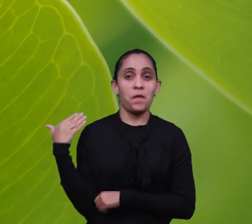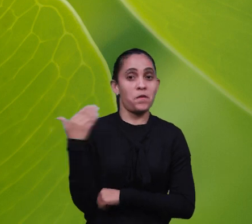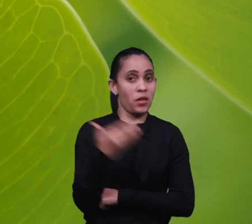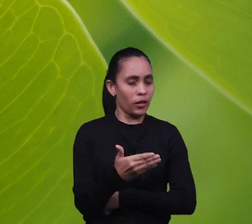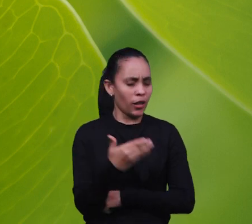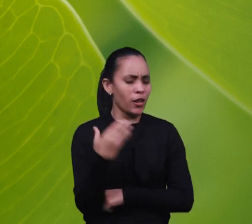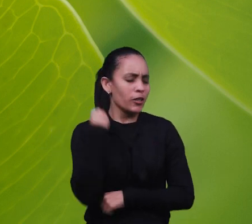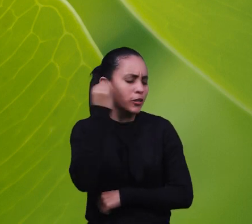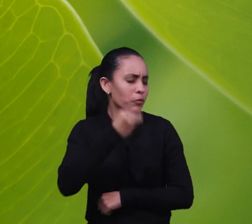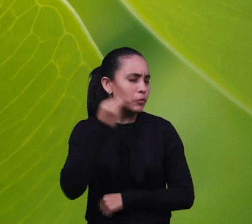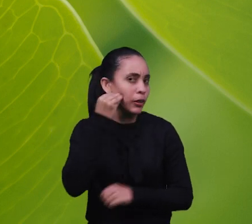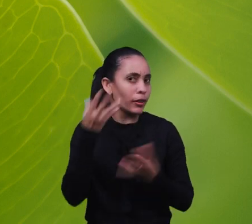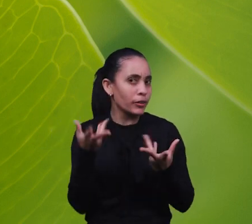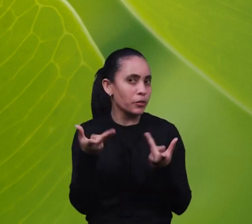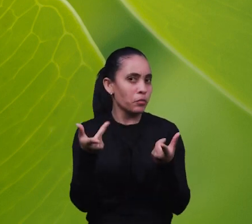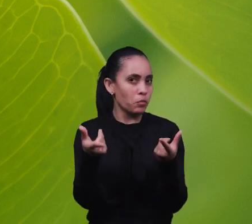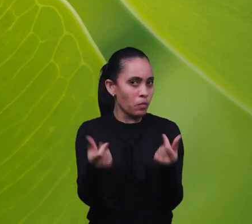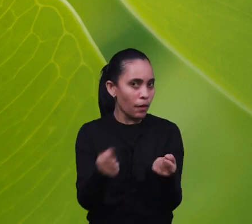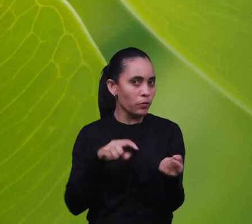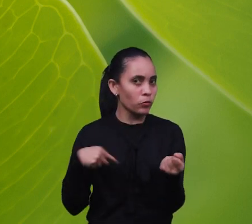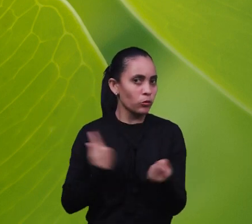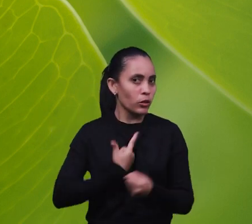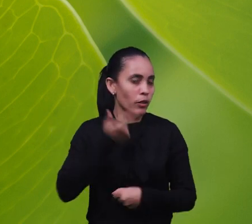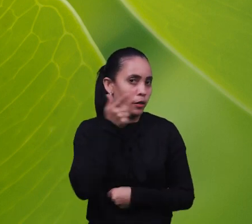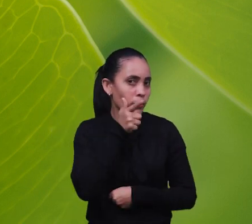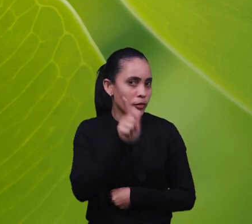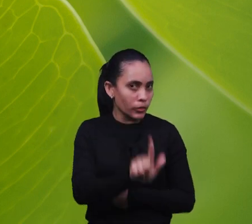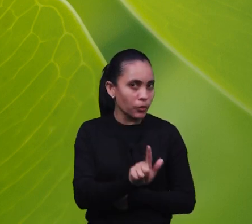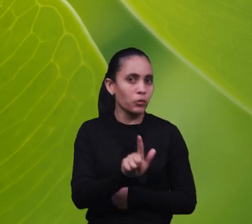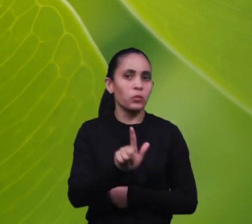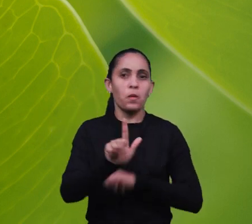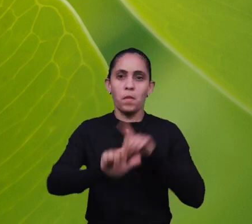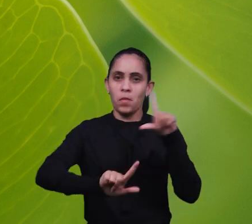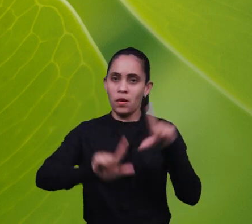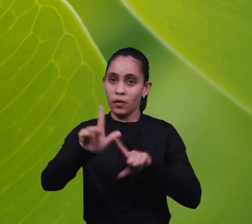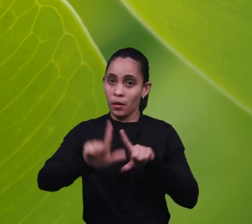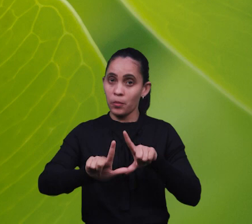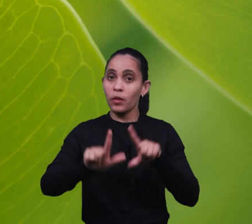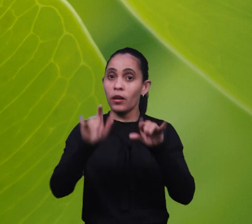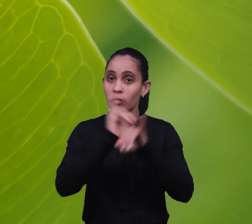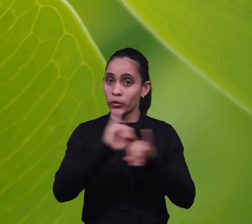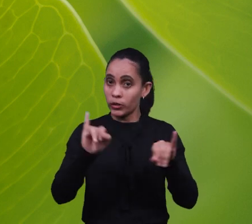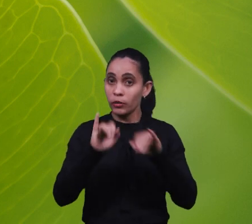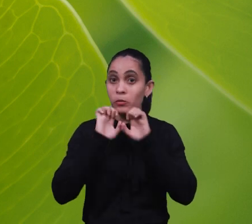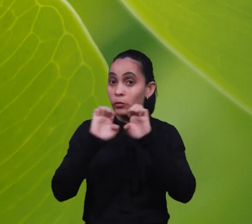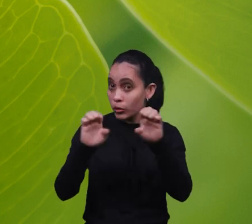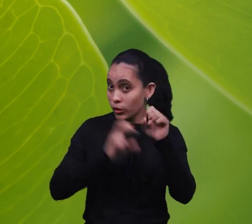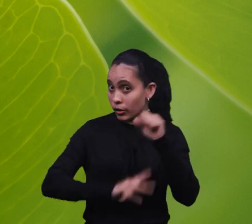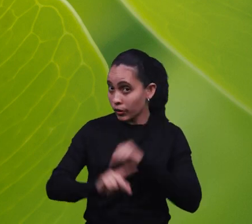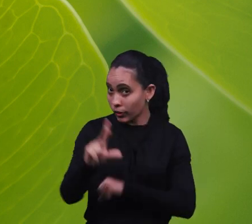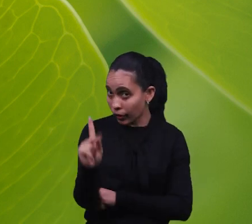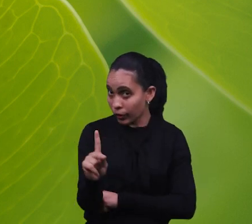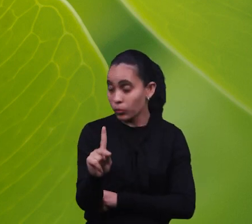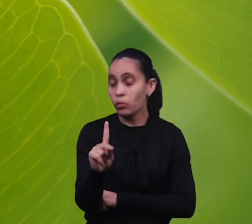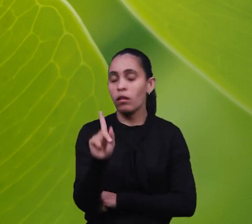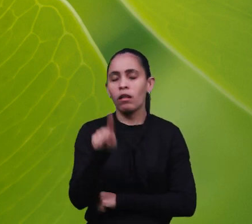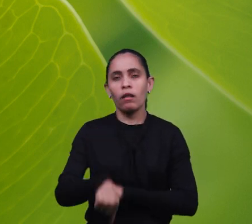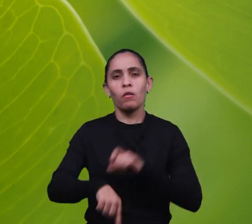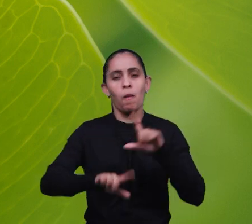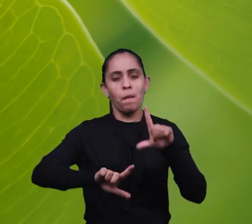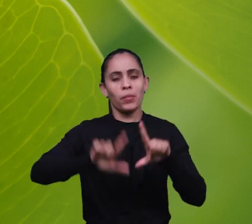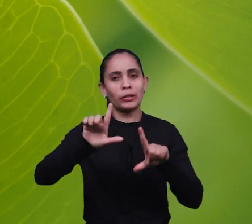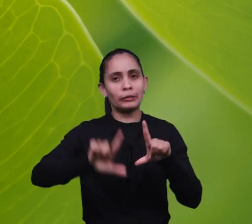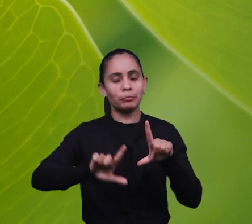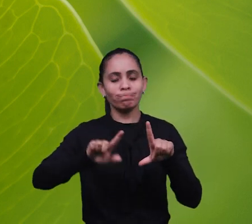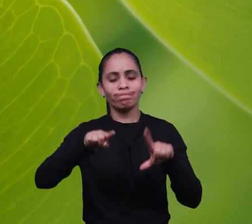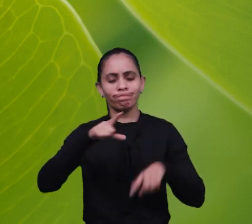nós alcançamos através do programa Anunciando o Evangelho Eterno. É um programa que, assim, as revelações, ele